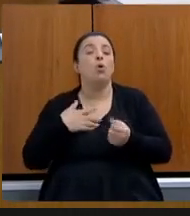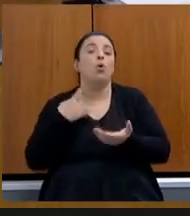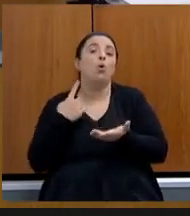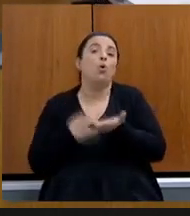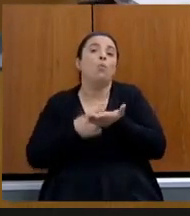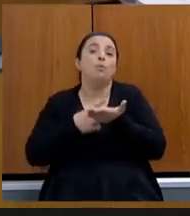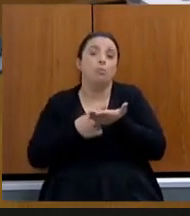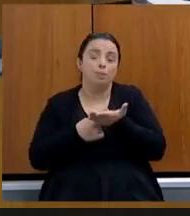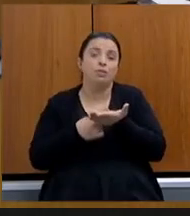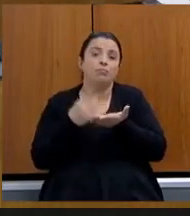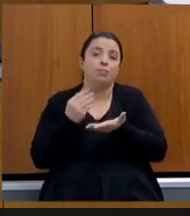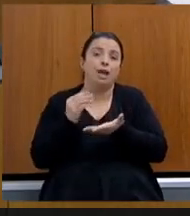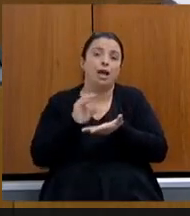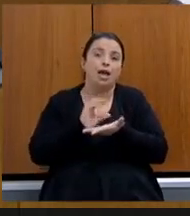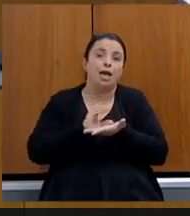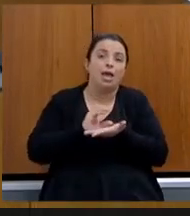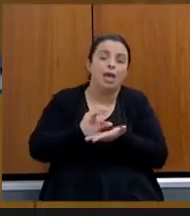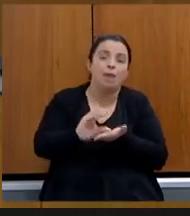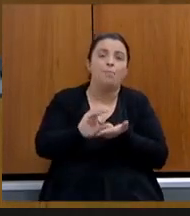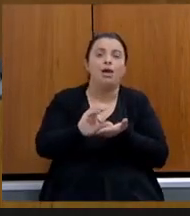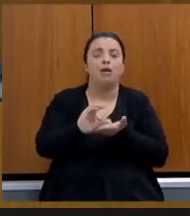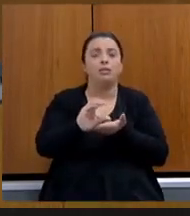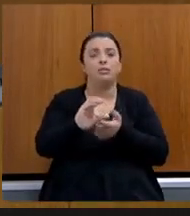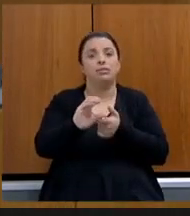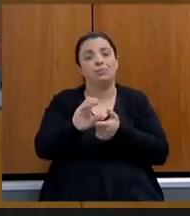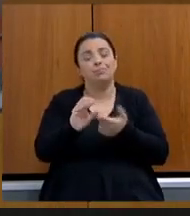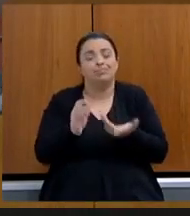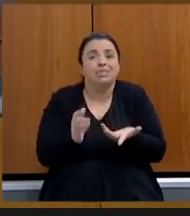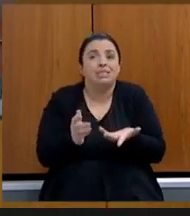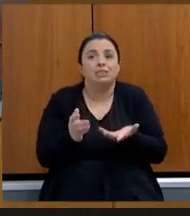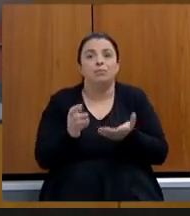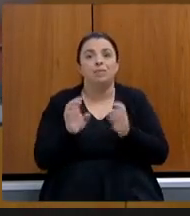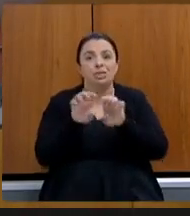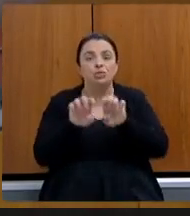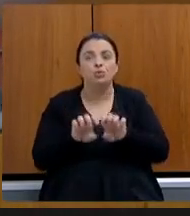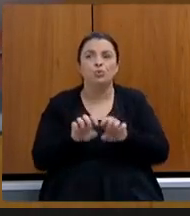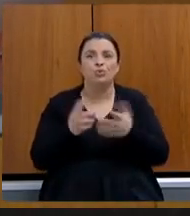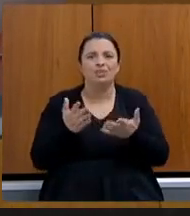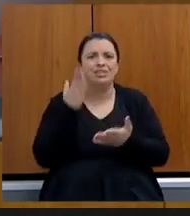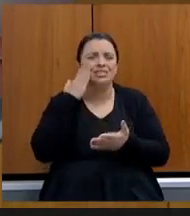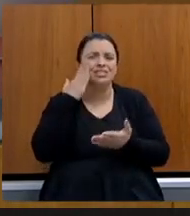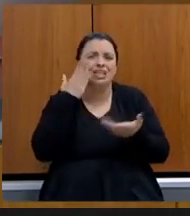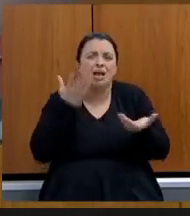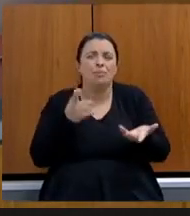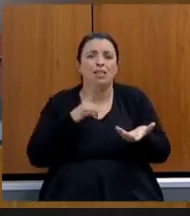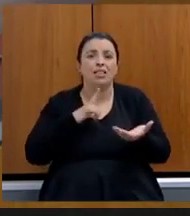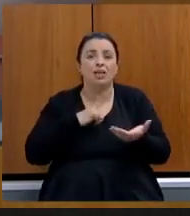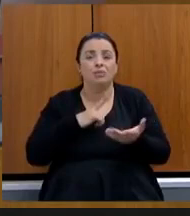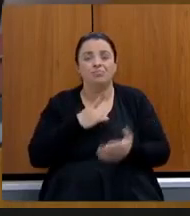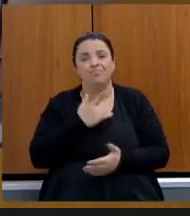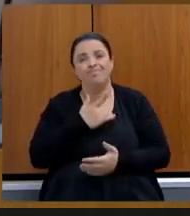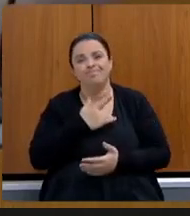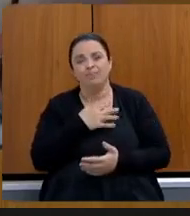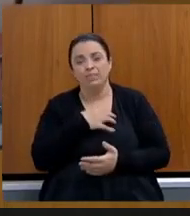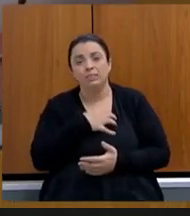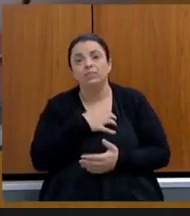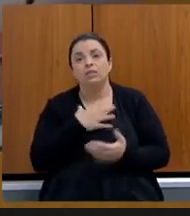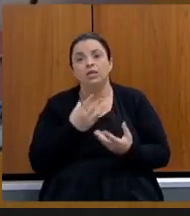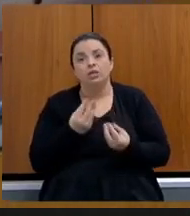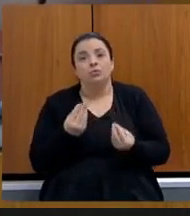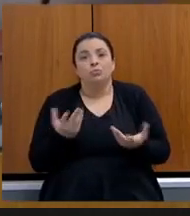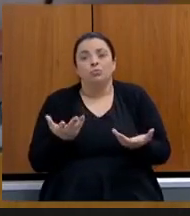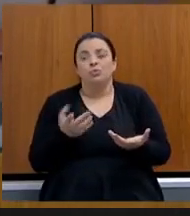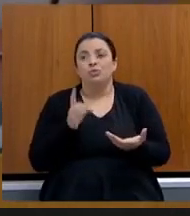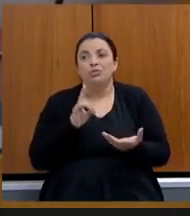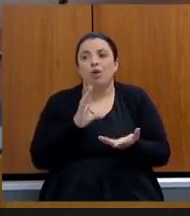repasse para a estrutura a gente sabe né que ficam os sentimentos né deputada não é só o recurso de infraestrutura